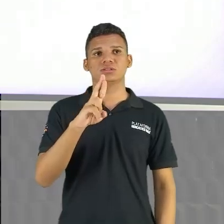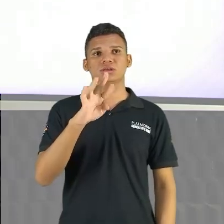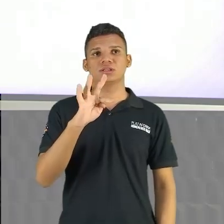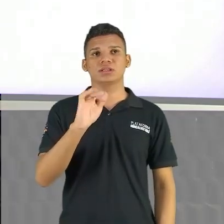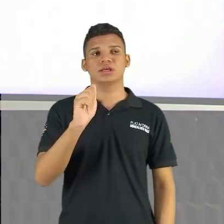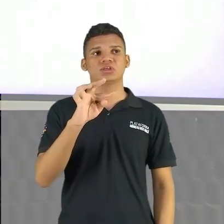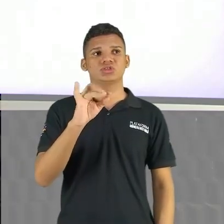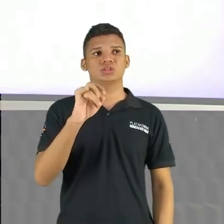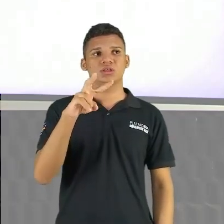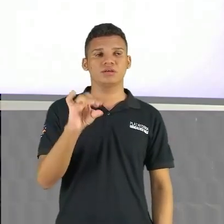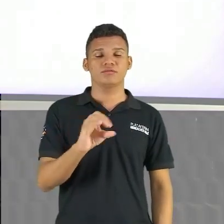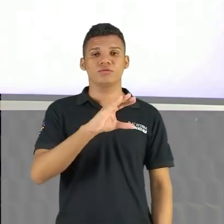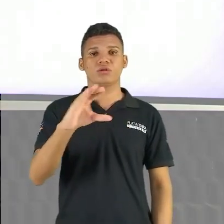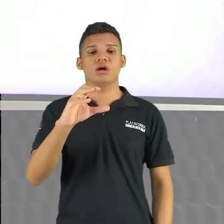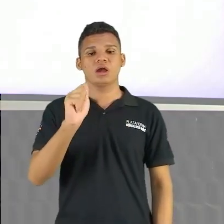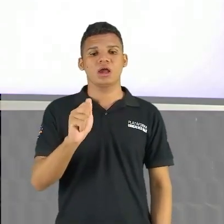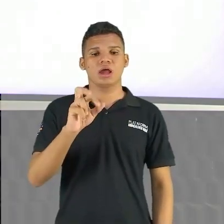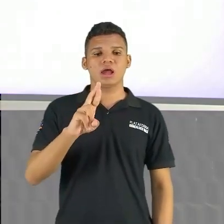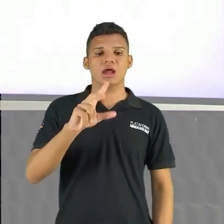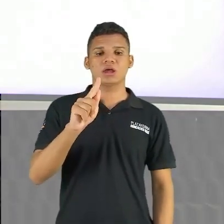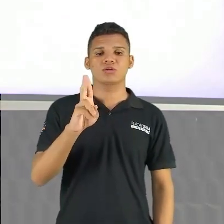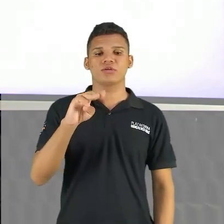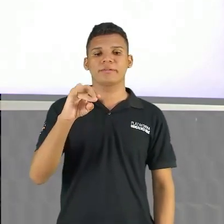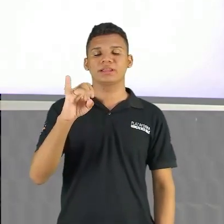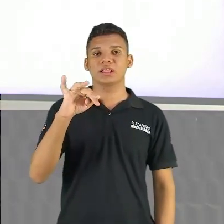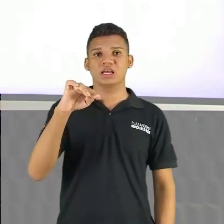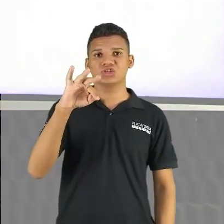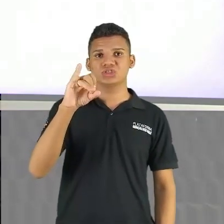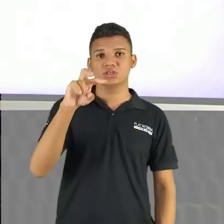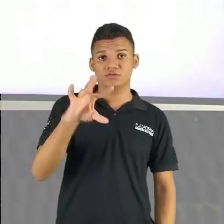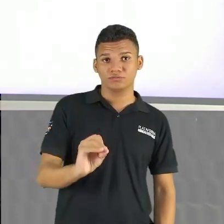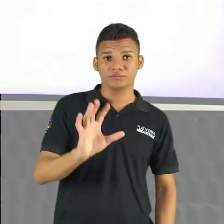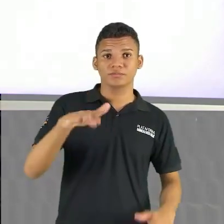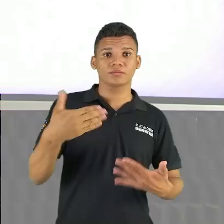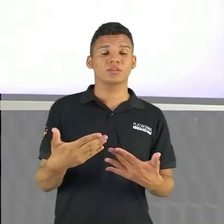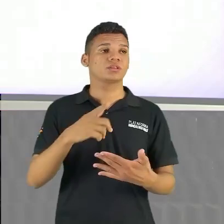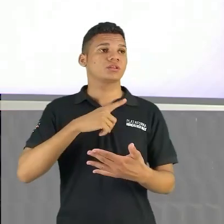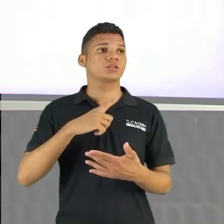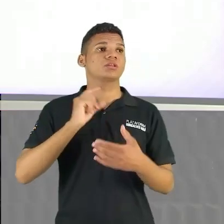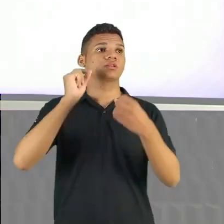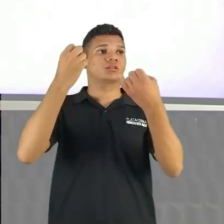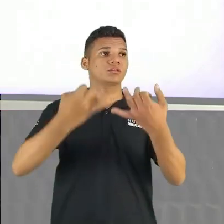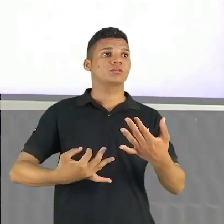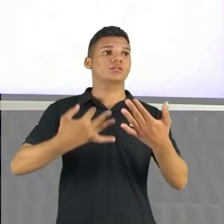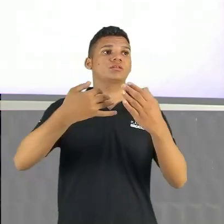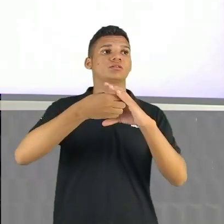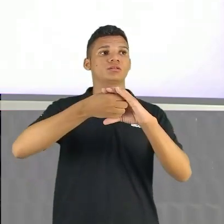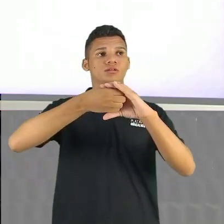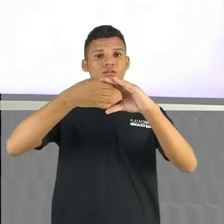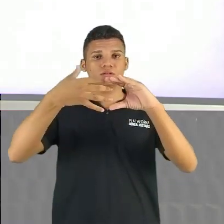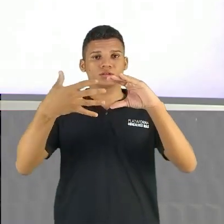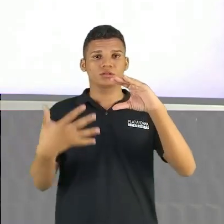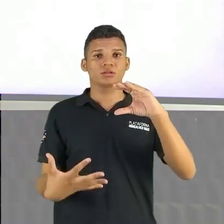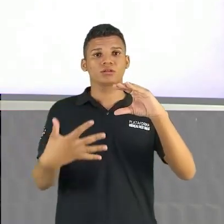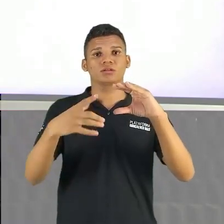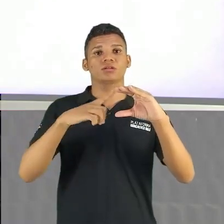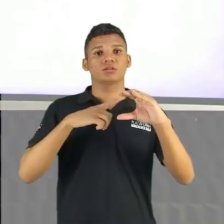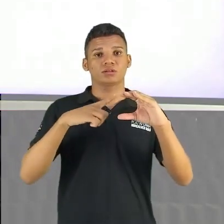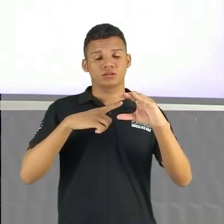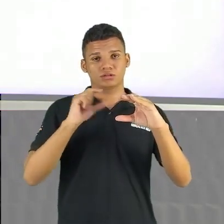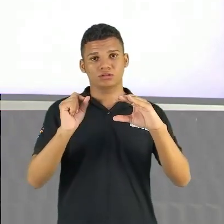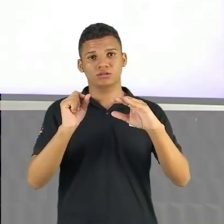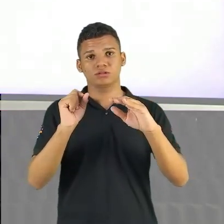argumentativo nós temos aqui quanto a dissertação uma característica de gênero